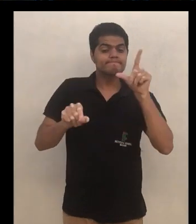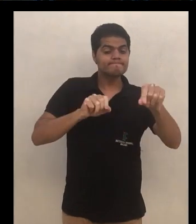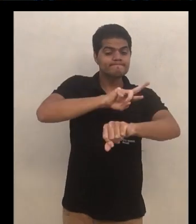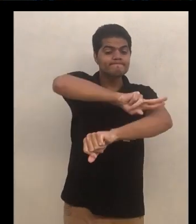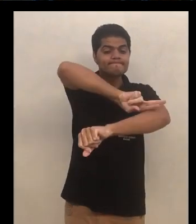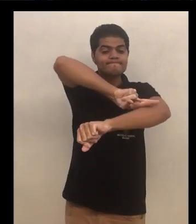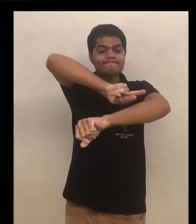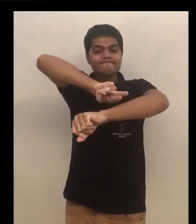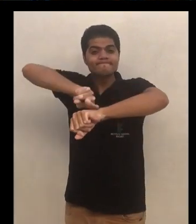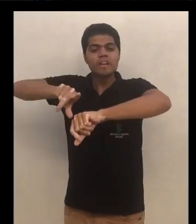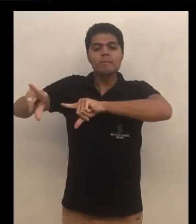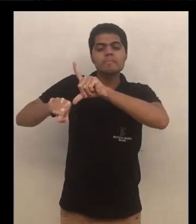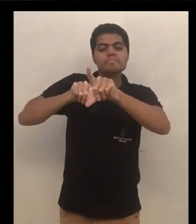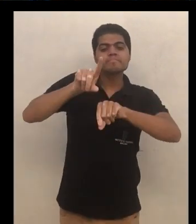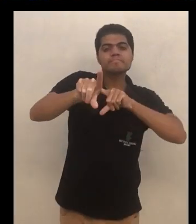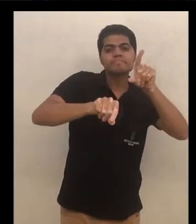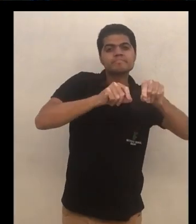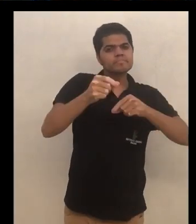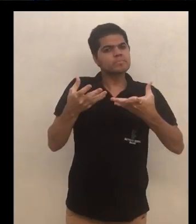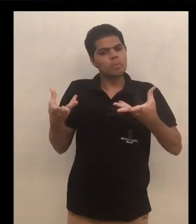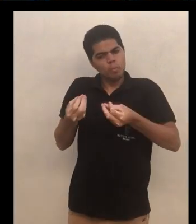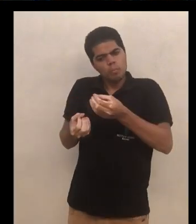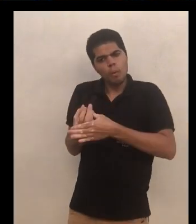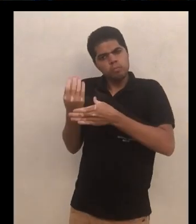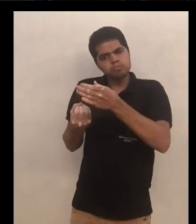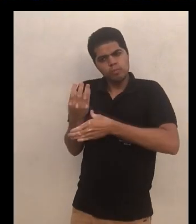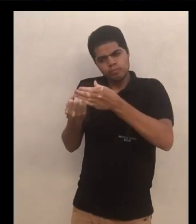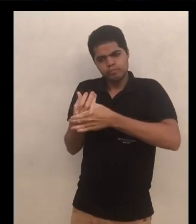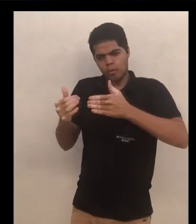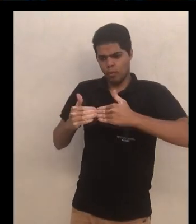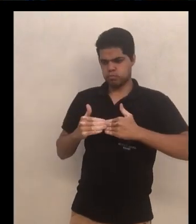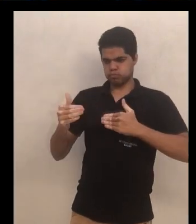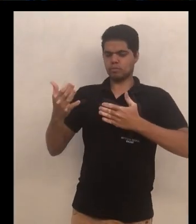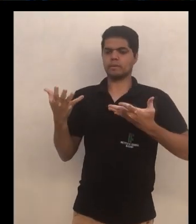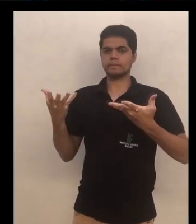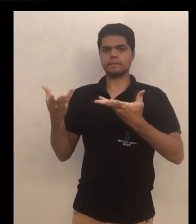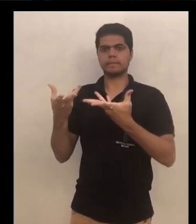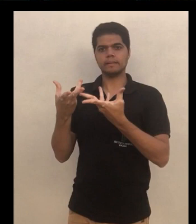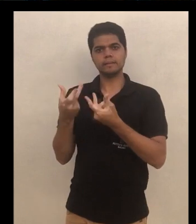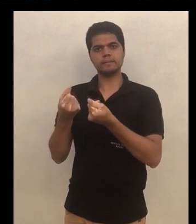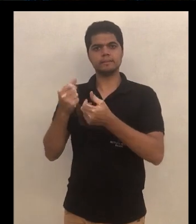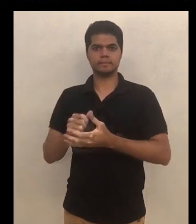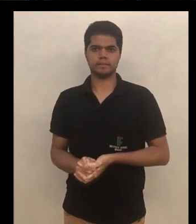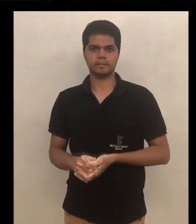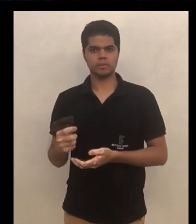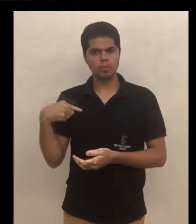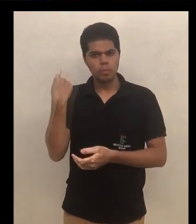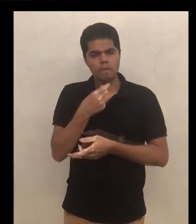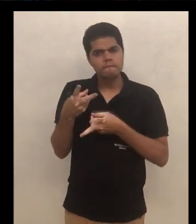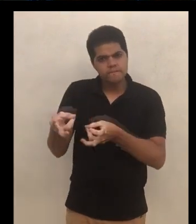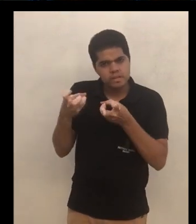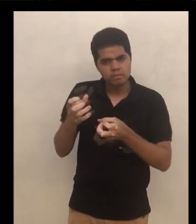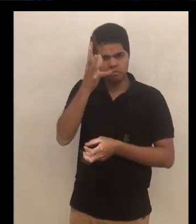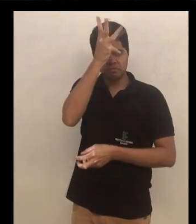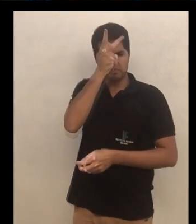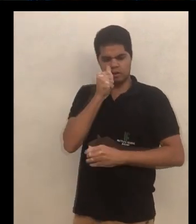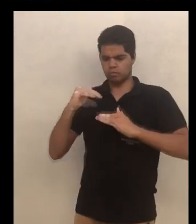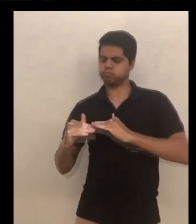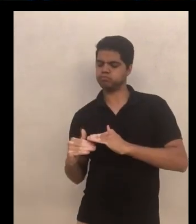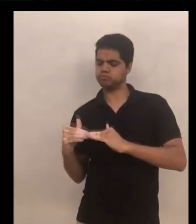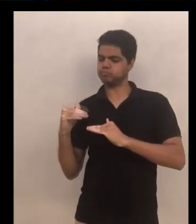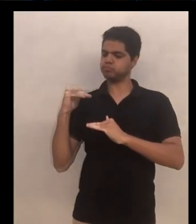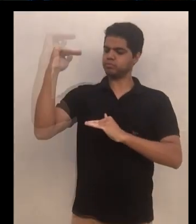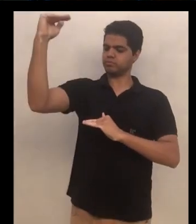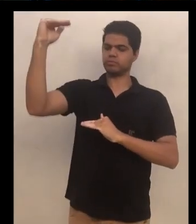cada raça para ter uma produção de excelência, tá? O animal a gente consegue ter um frango com 45 dias?